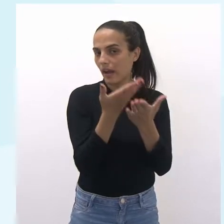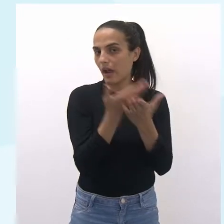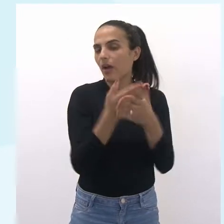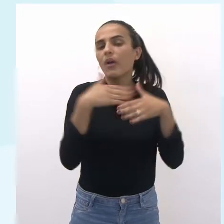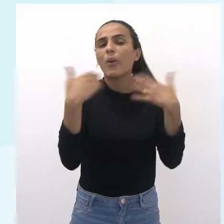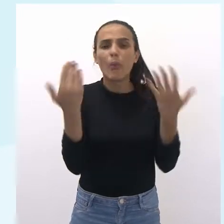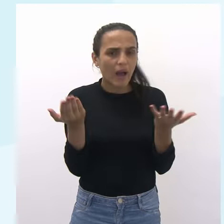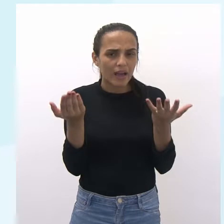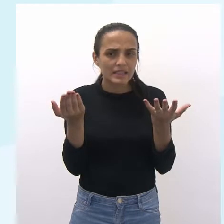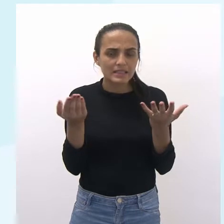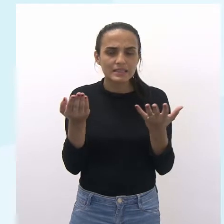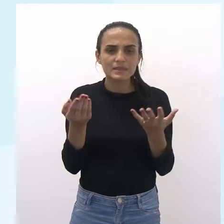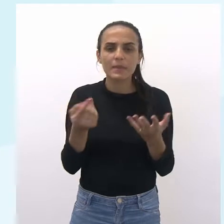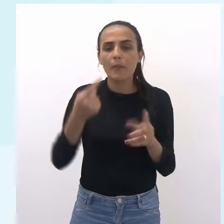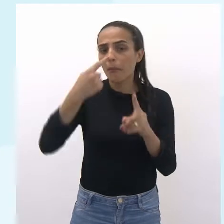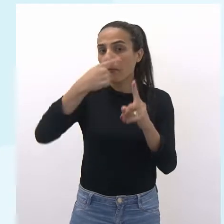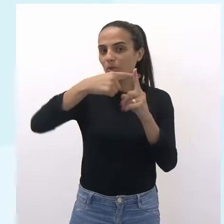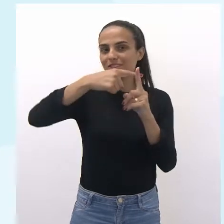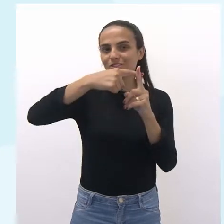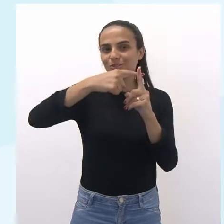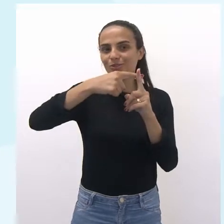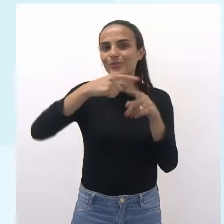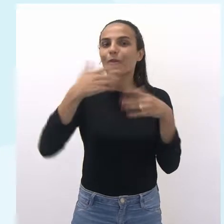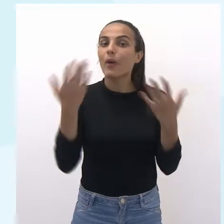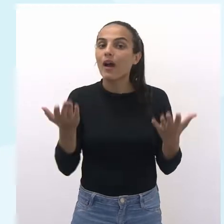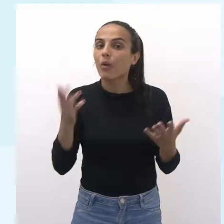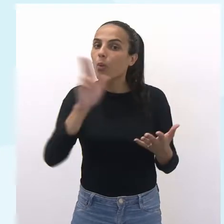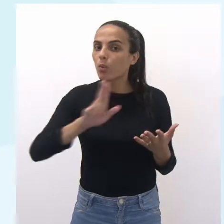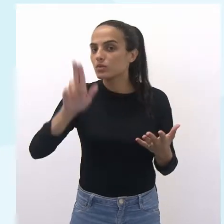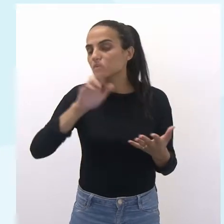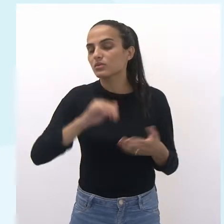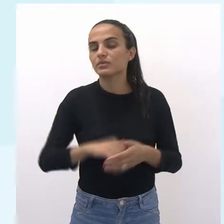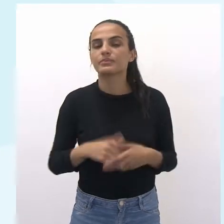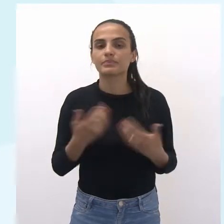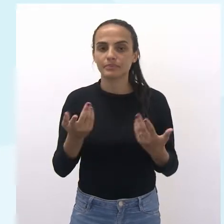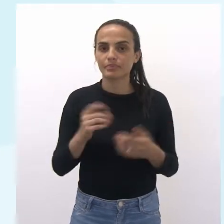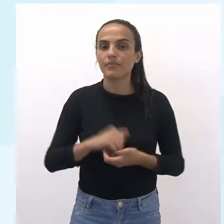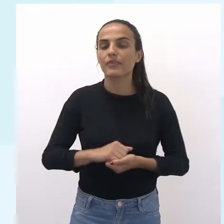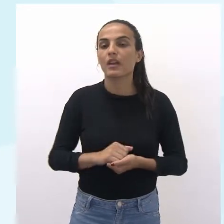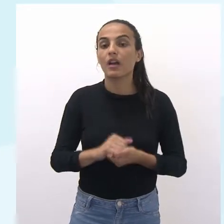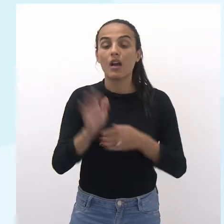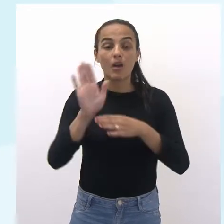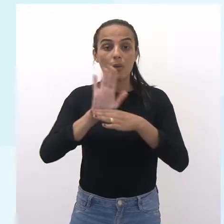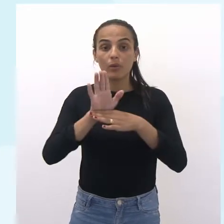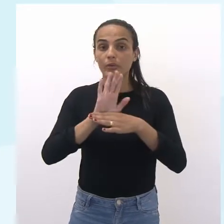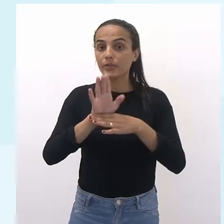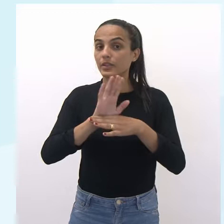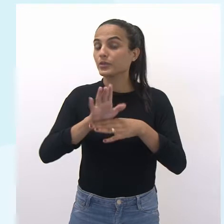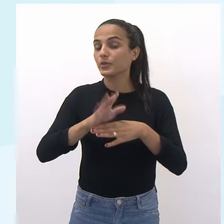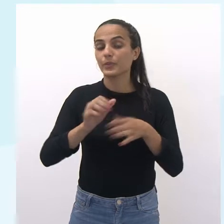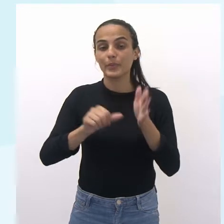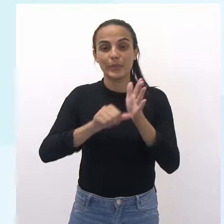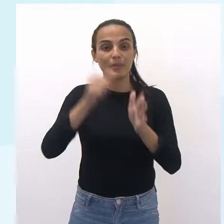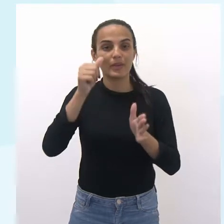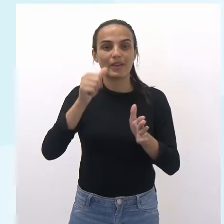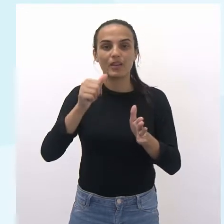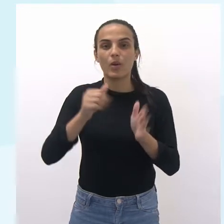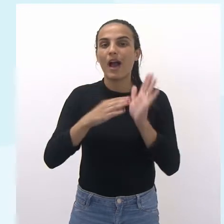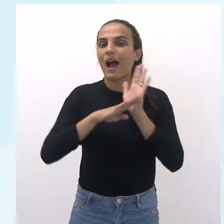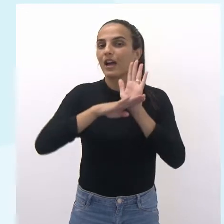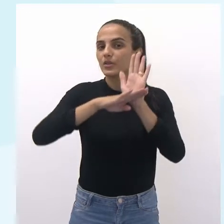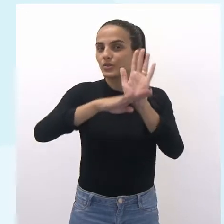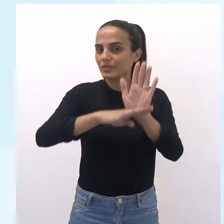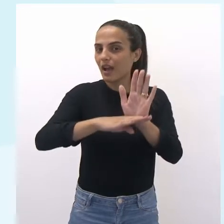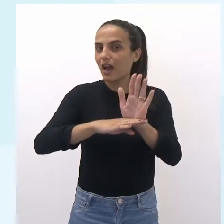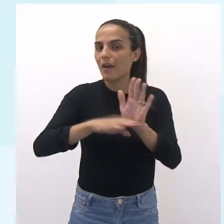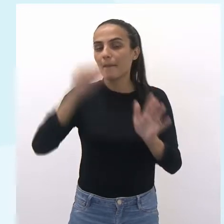pontos positivos do uso desse vídeo. Primeiro, o vídeo pode possibilitar a melhorar as habilidades